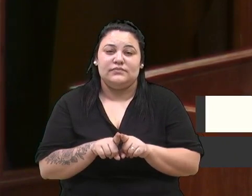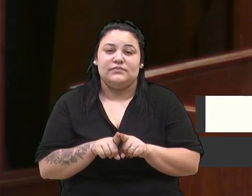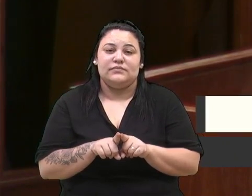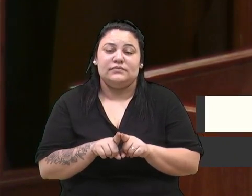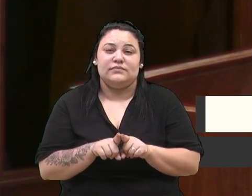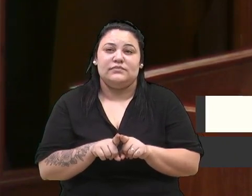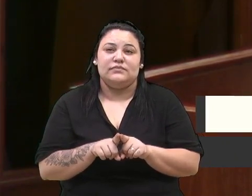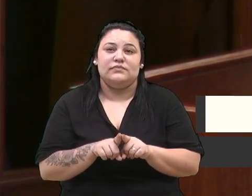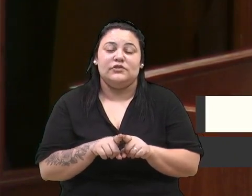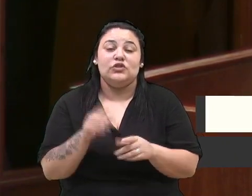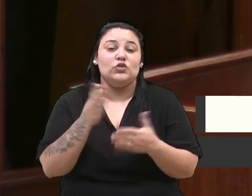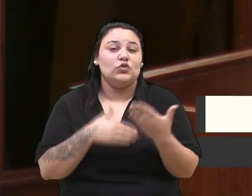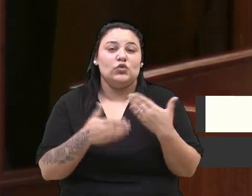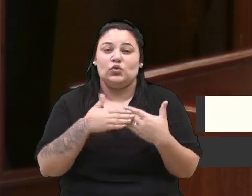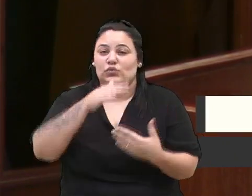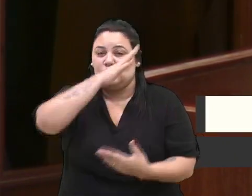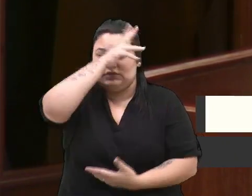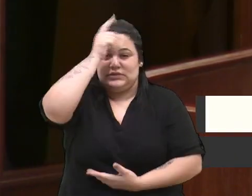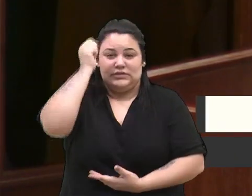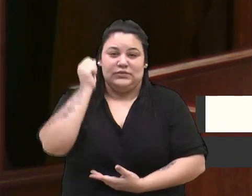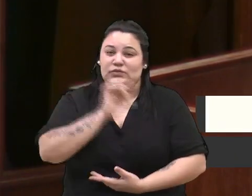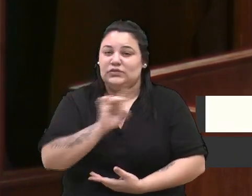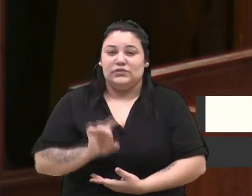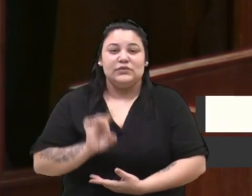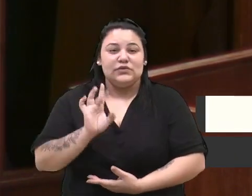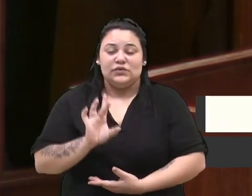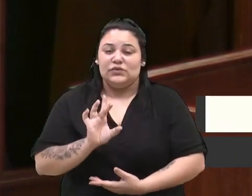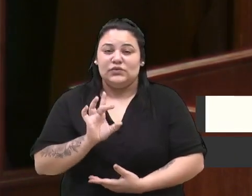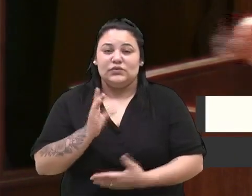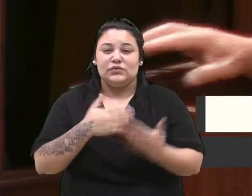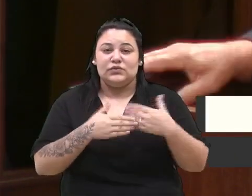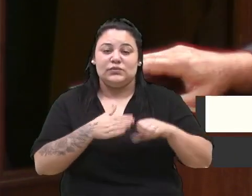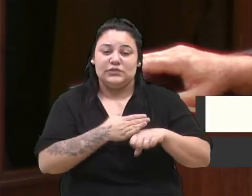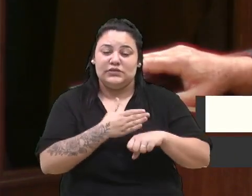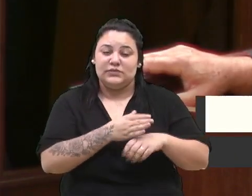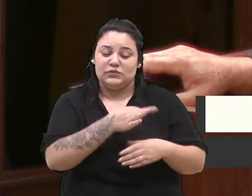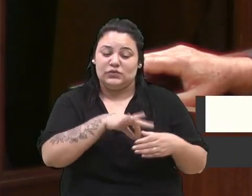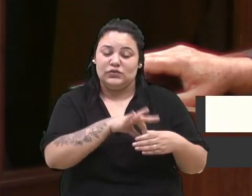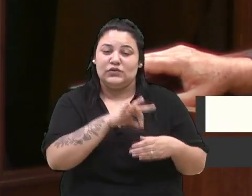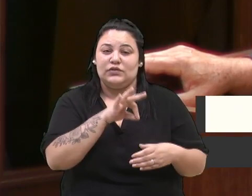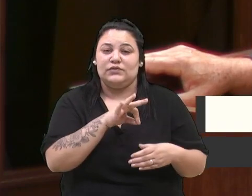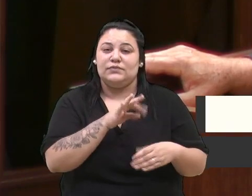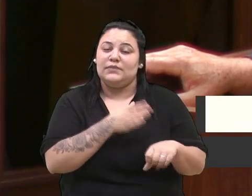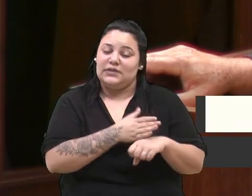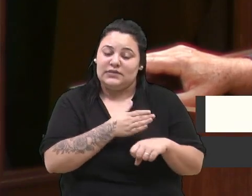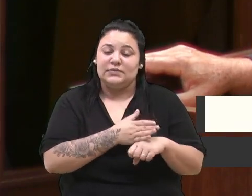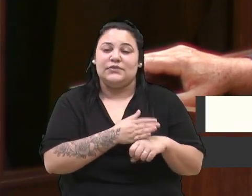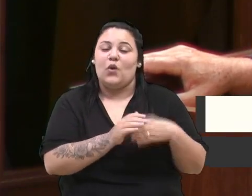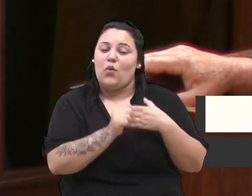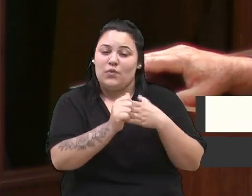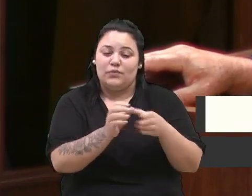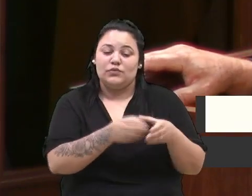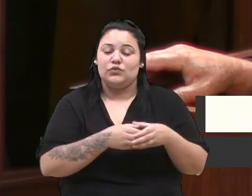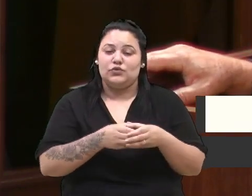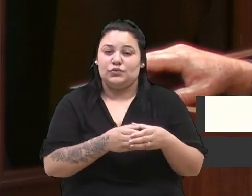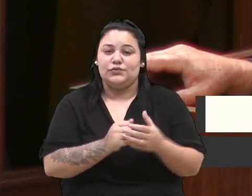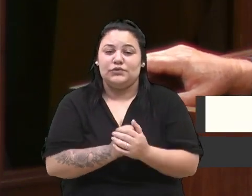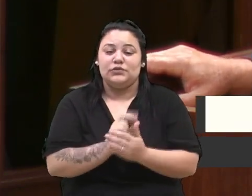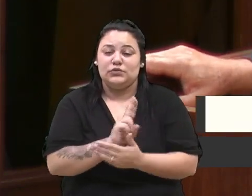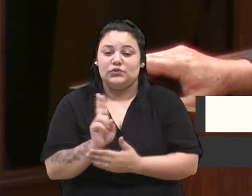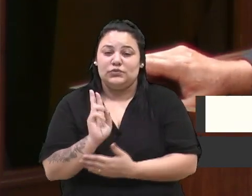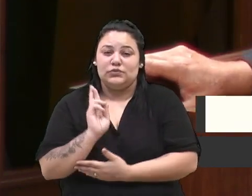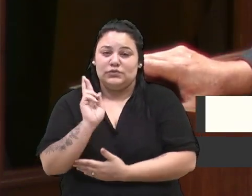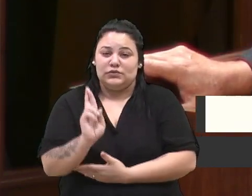todos os municípios, 11 municípios que estão dentro do consórcio fazem parte dessa diretoria. Então, em nome também do nosso